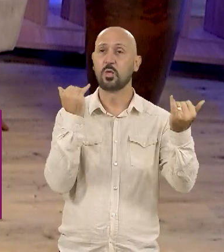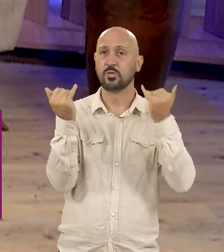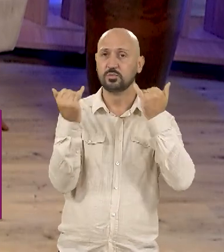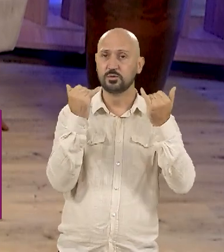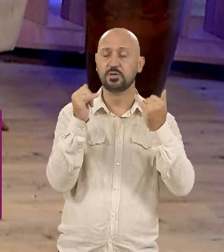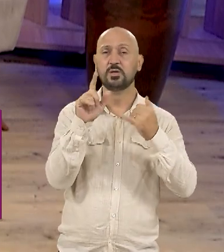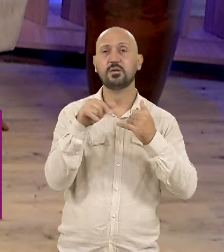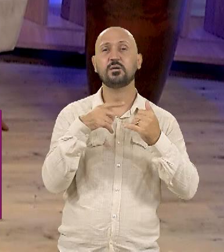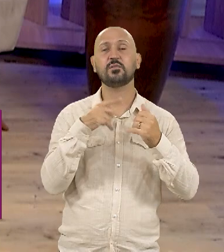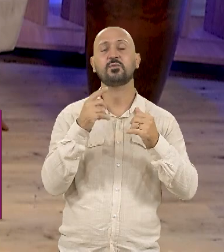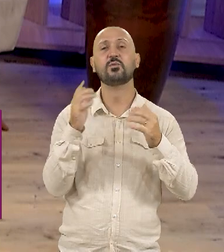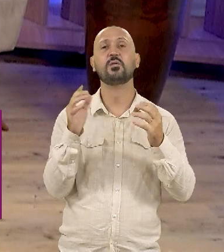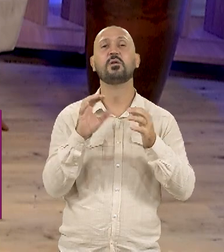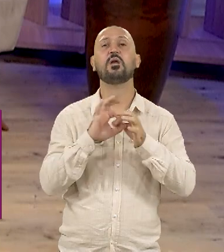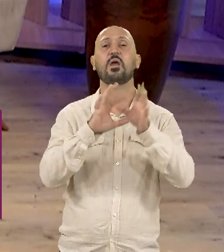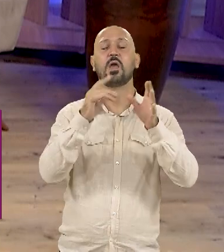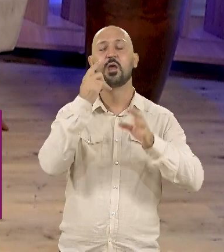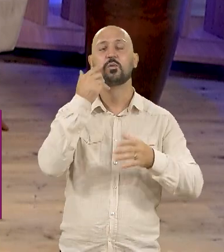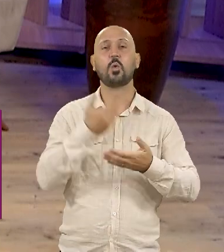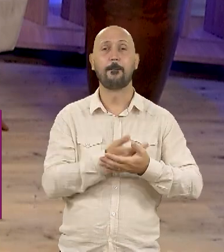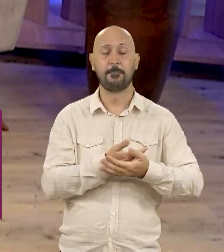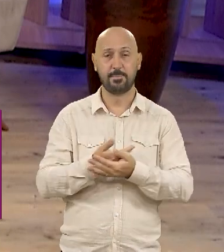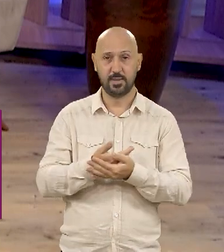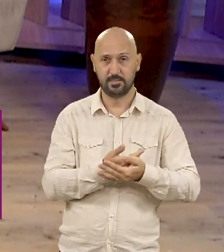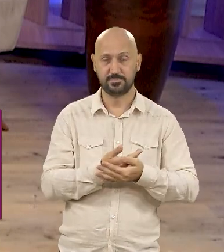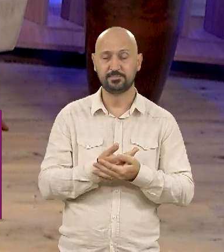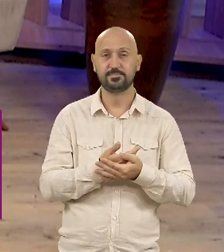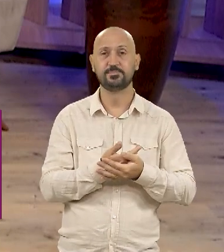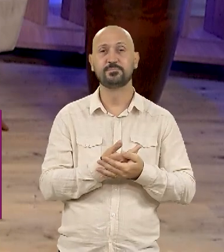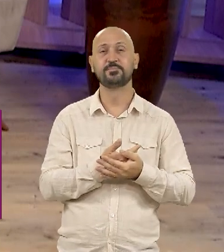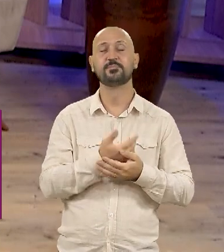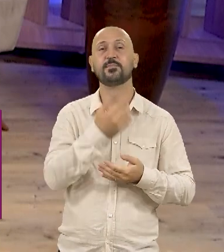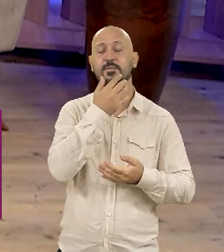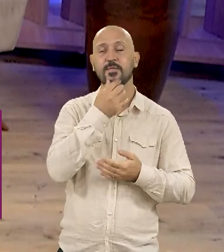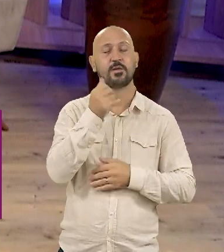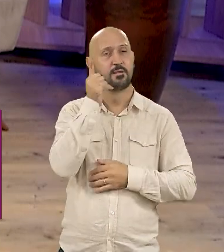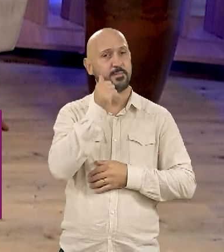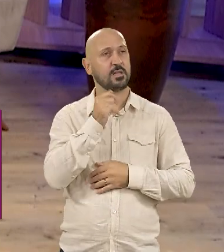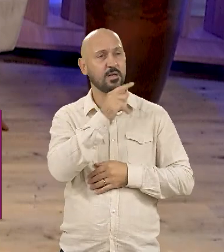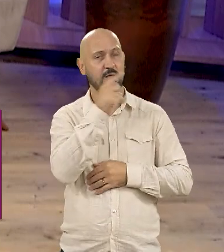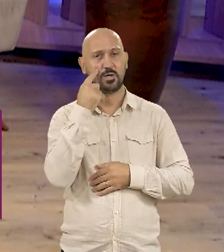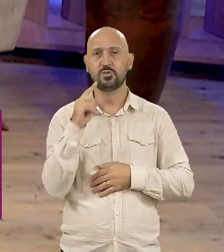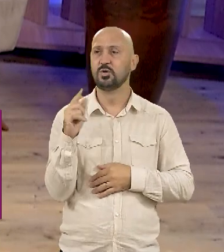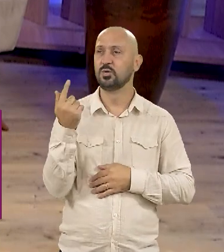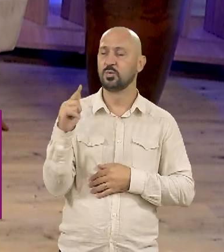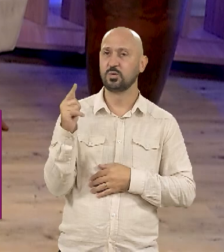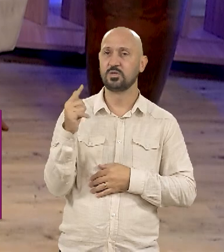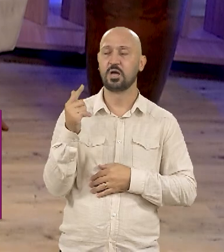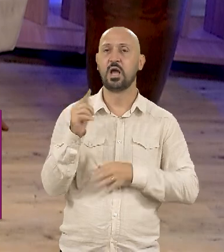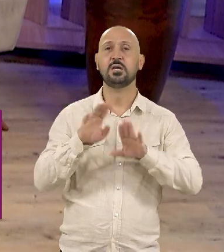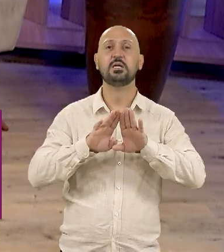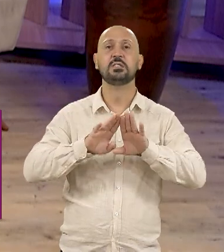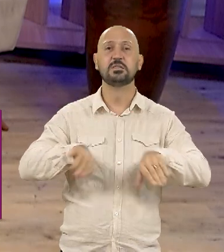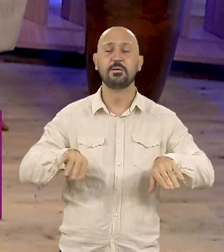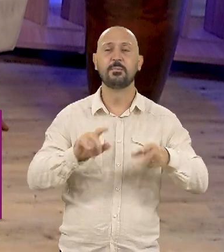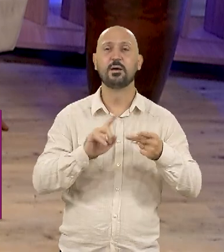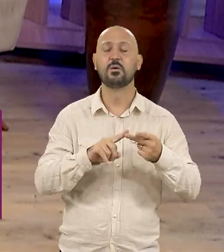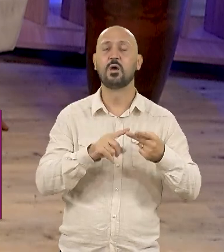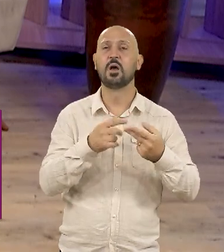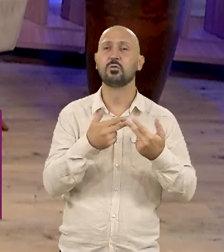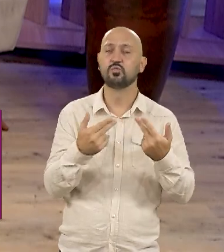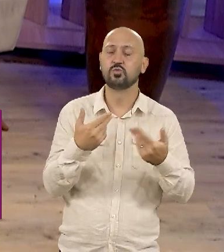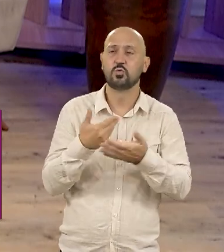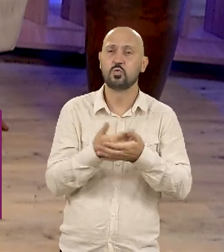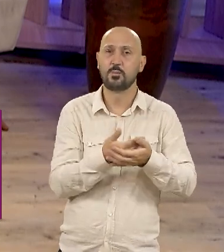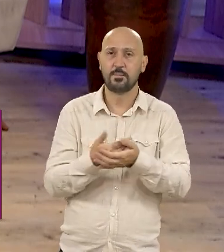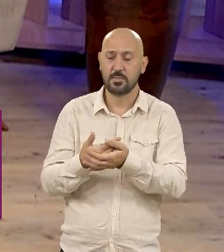que foi um caso de uma menina de Goiás que separou todos os pertences do bebê em mochilas de marca, com roupas